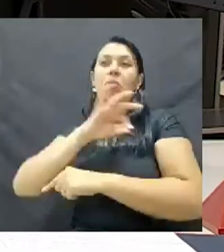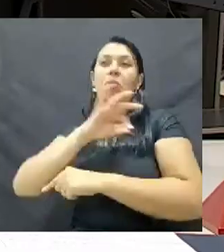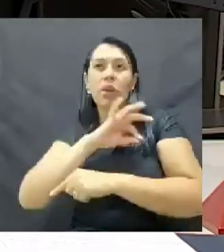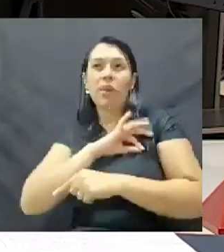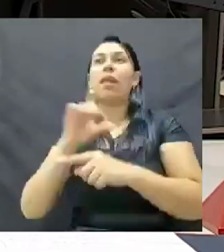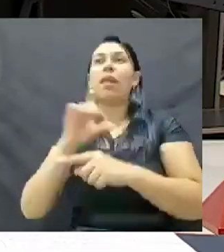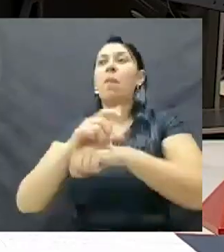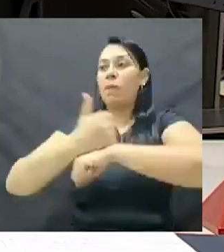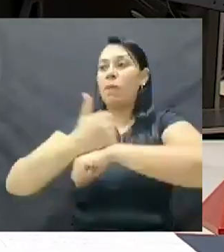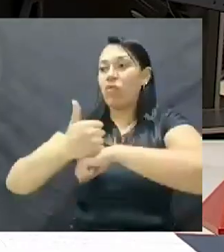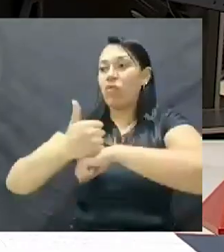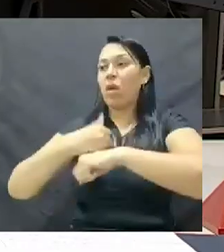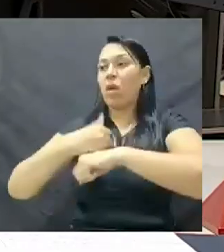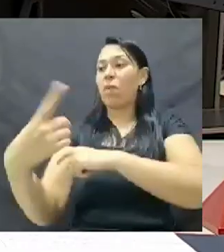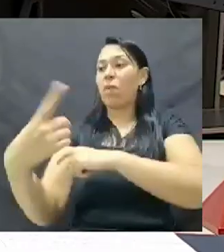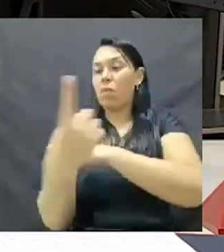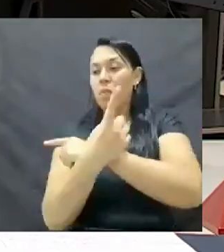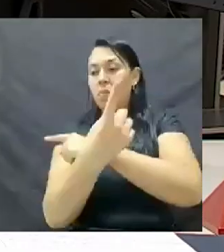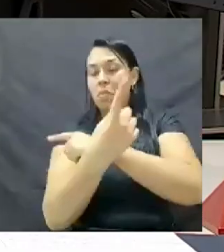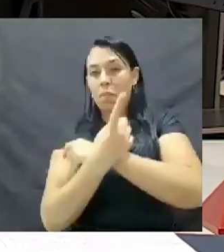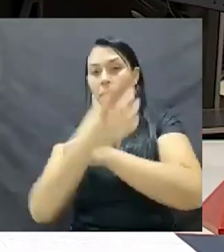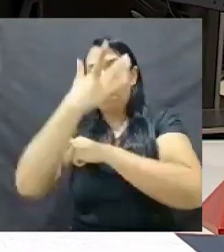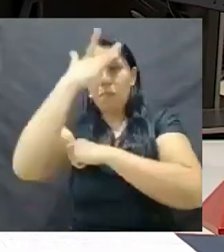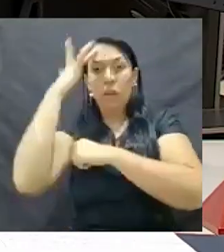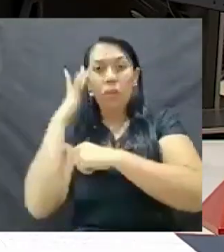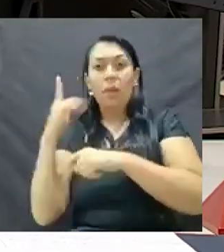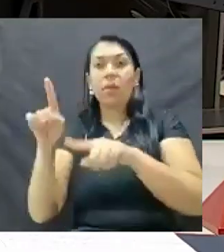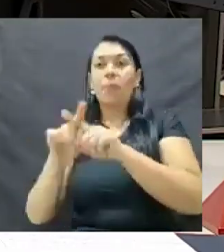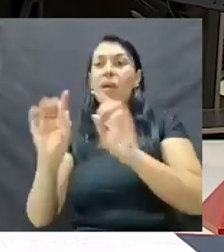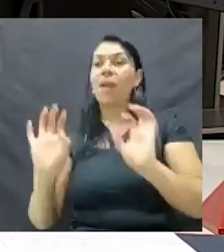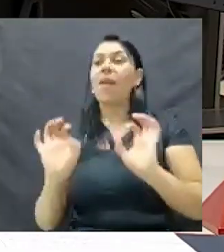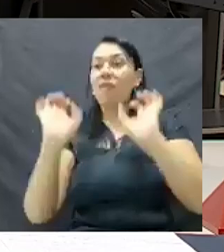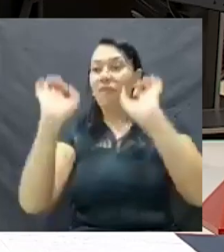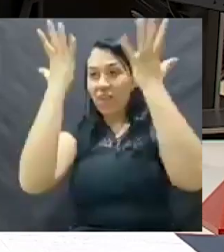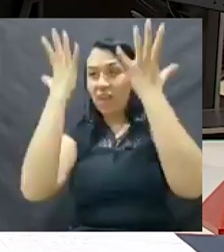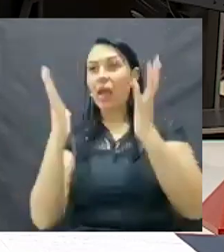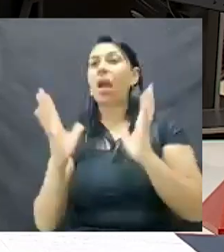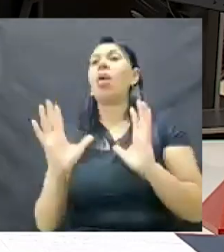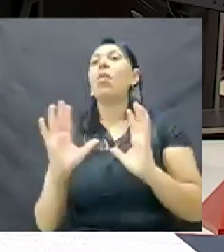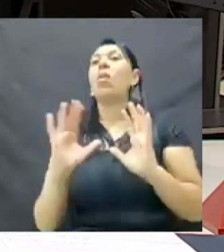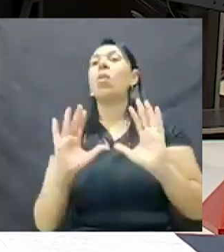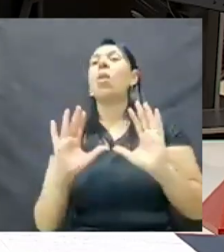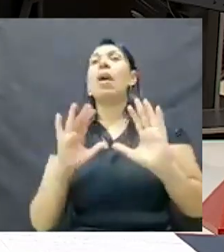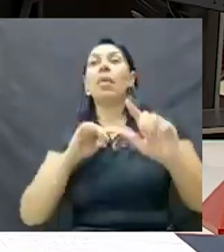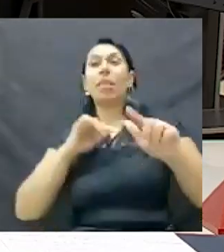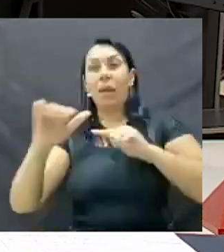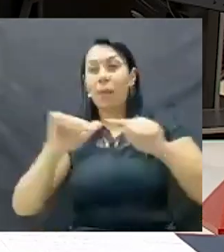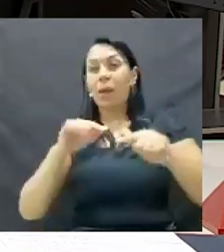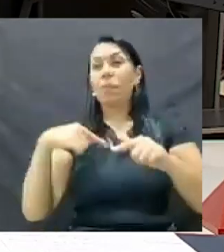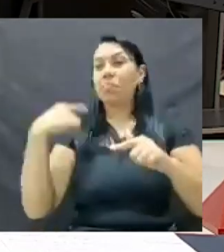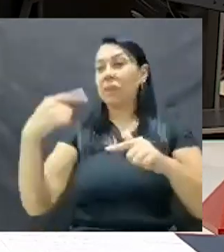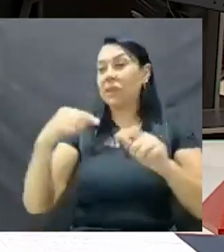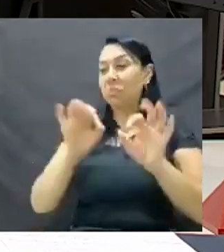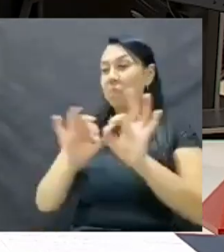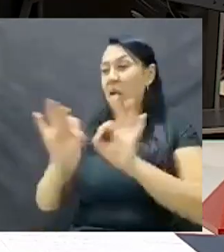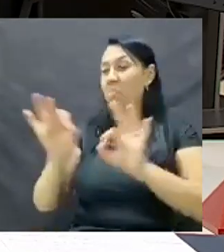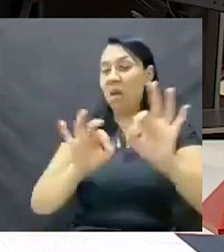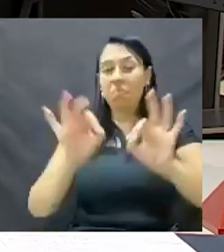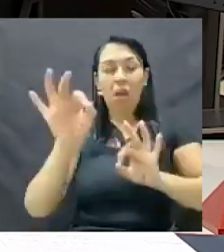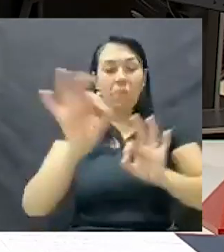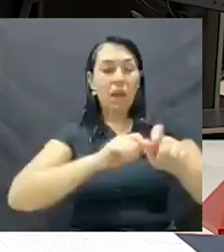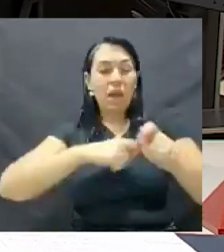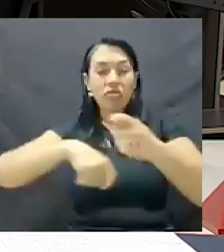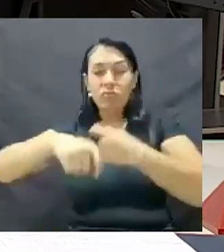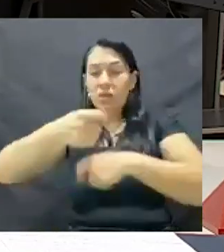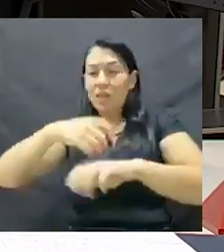pessoas. Para o evento acontecer, para um trabalho acontecer, temos que ter um aparato administrativo, é a energia, é a água, é o